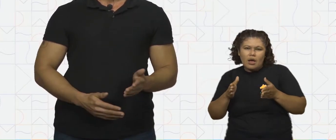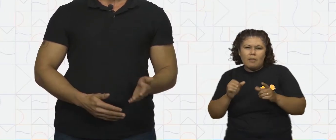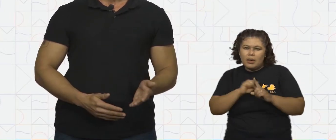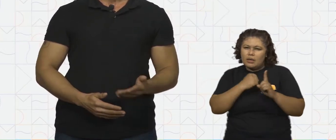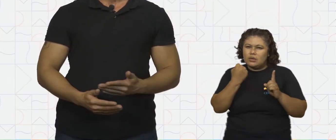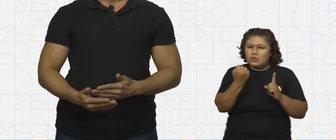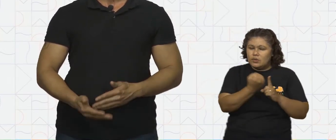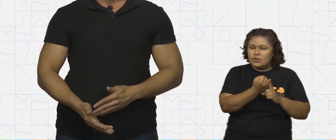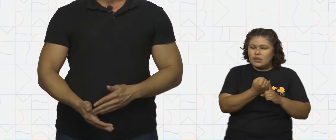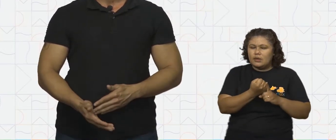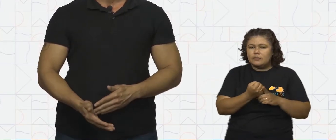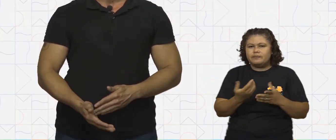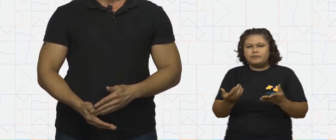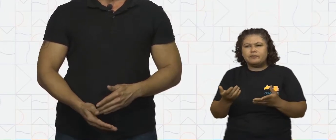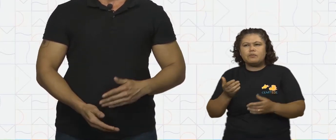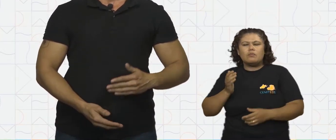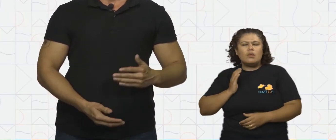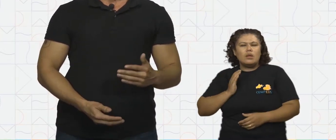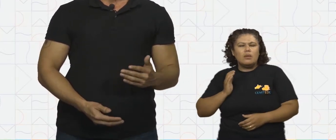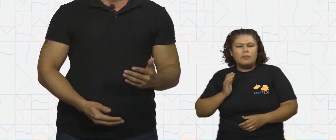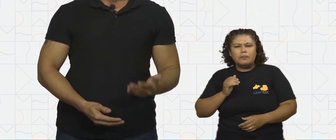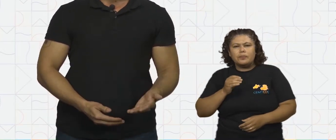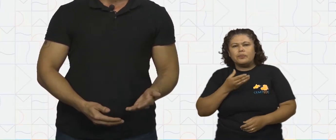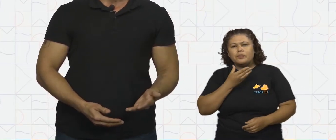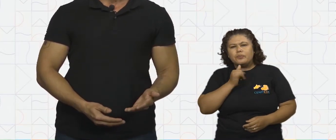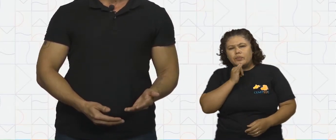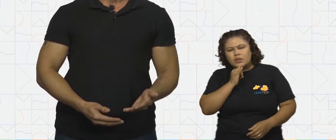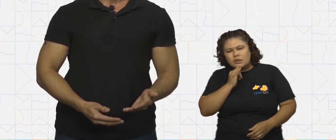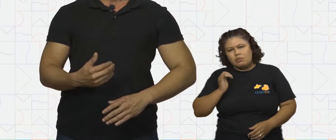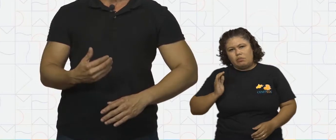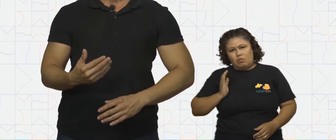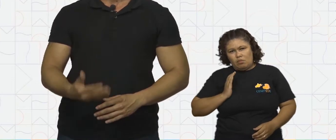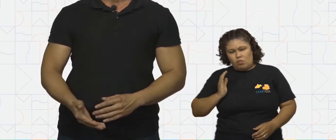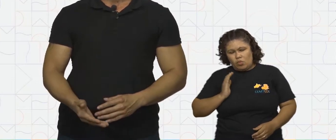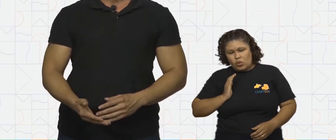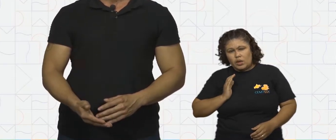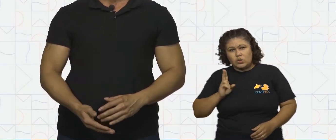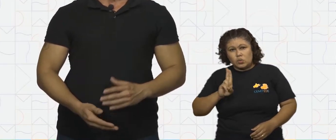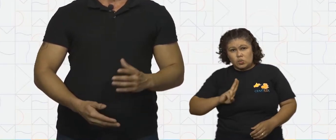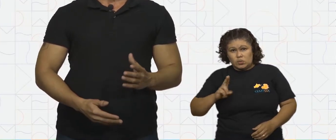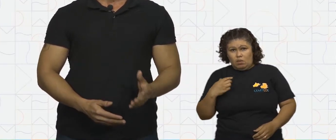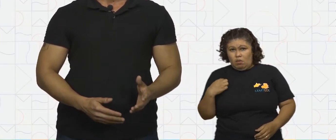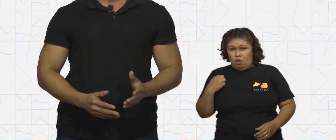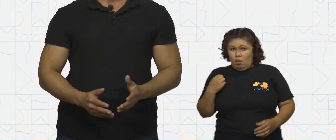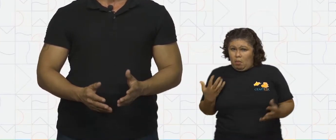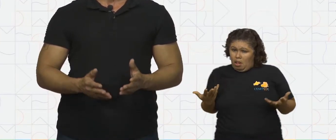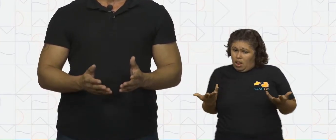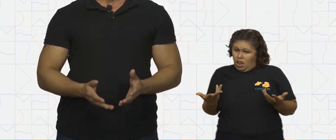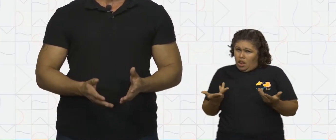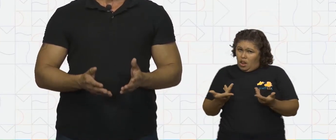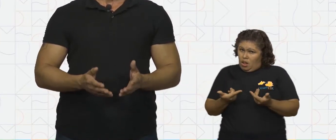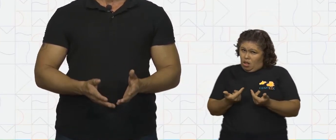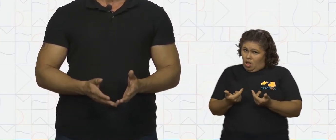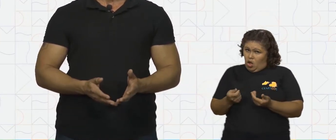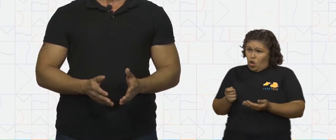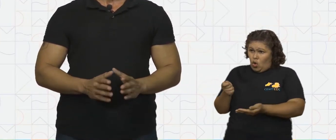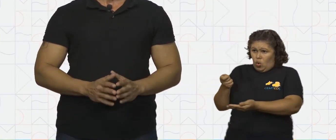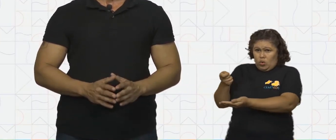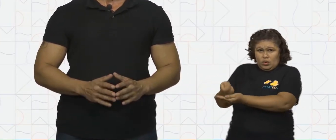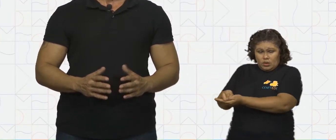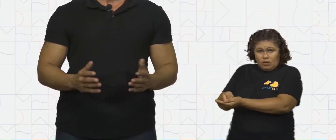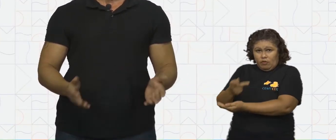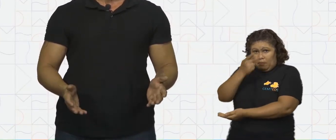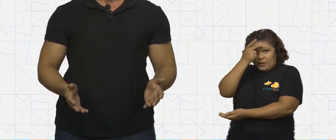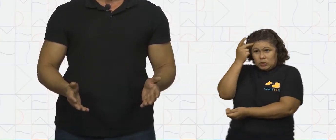se diferenciar das demais classes, buscando roupas mais aprimoradas. E para isso, contratavam pessoas especializadas